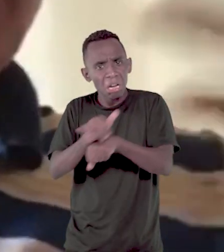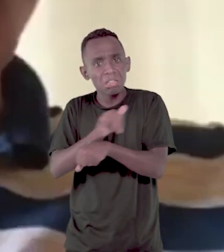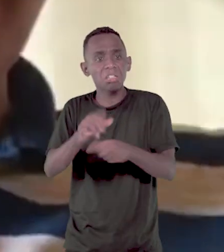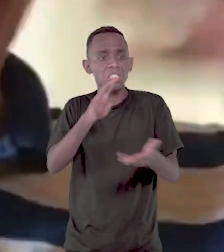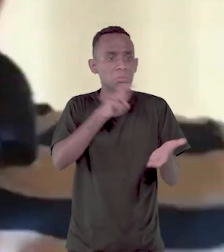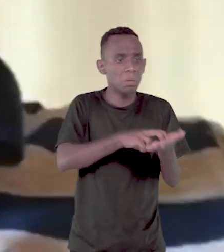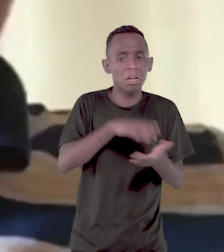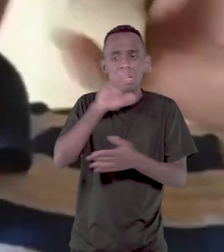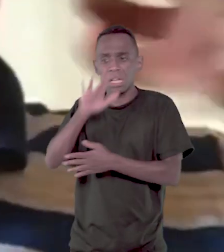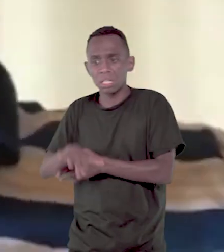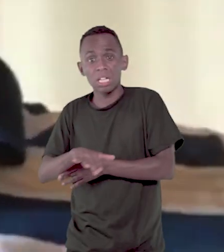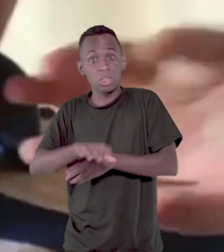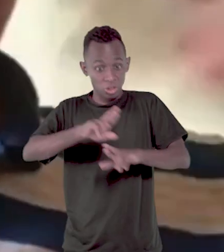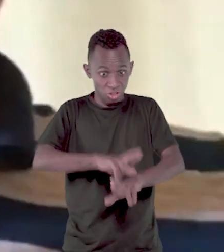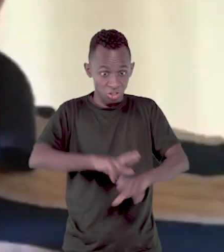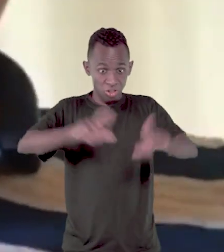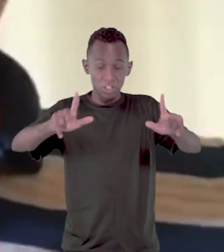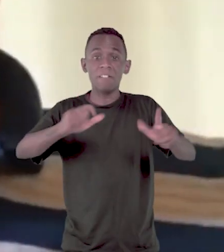me tornar